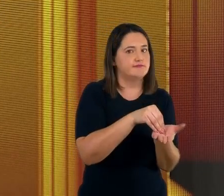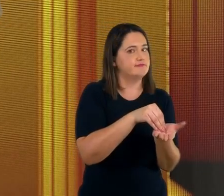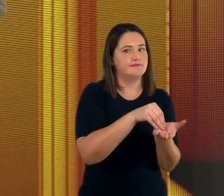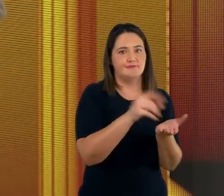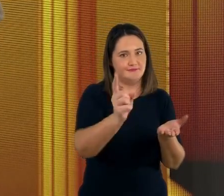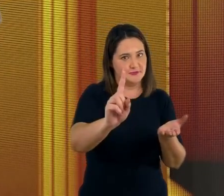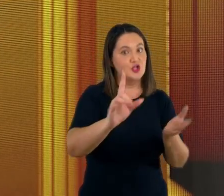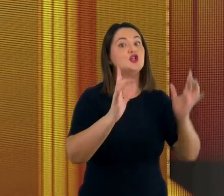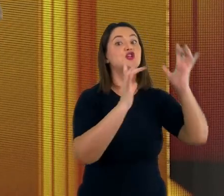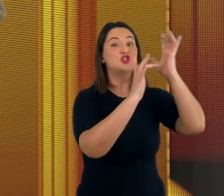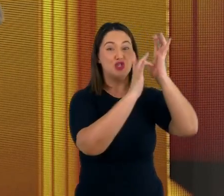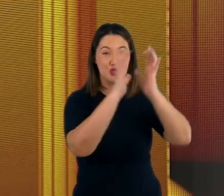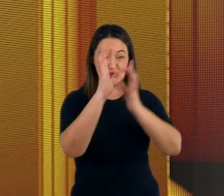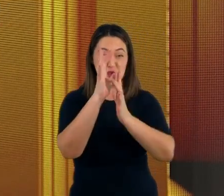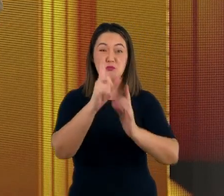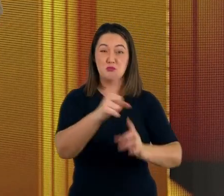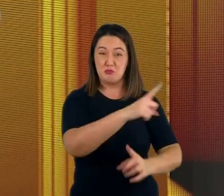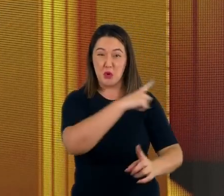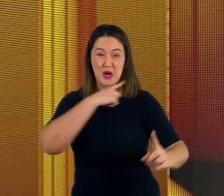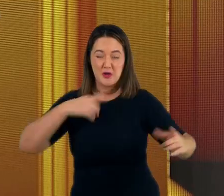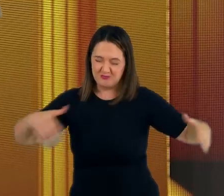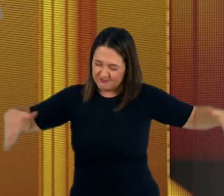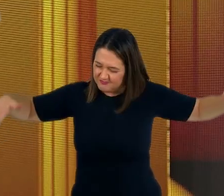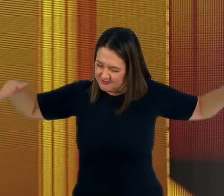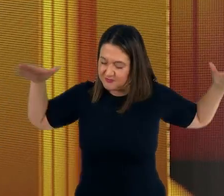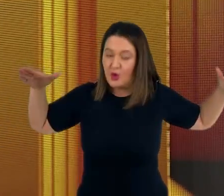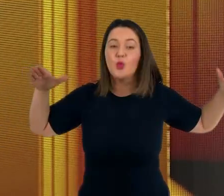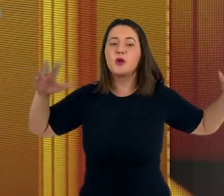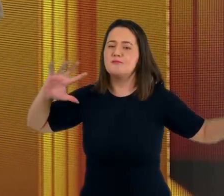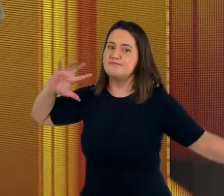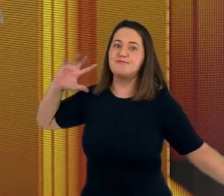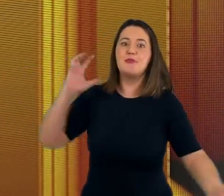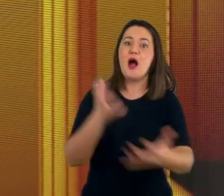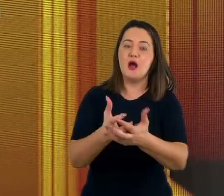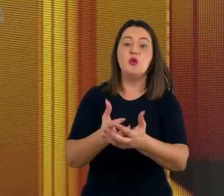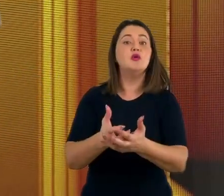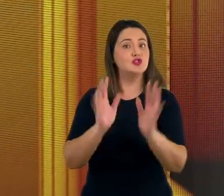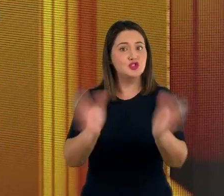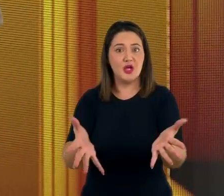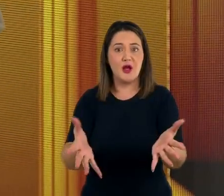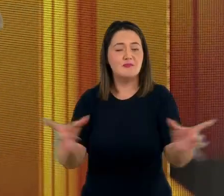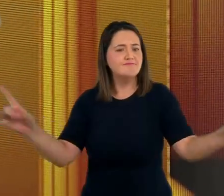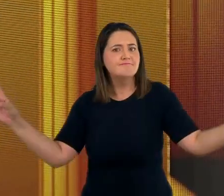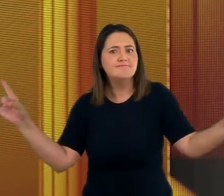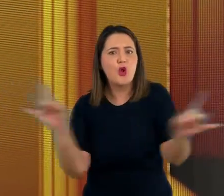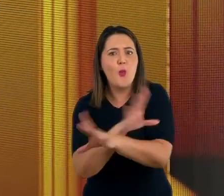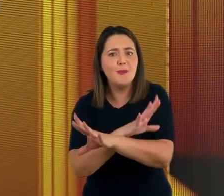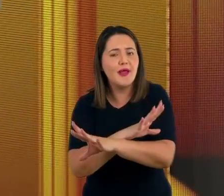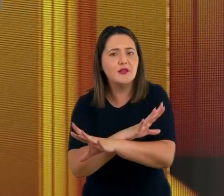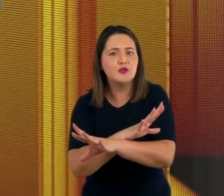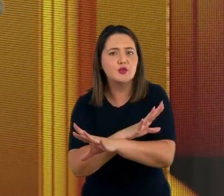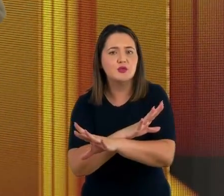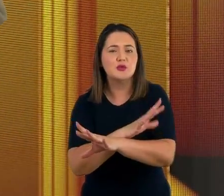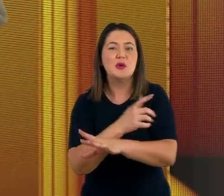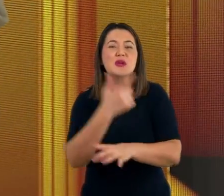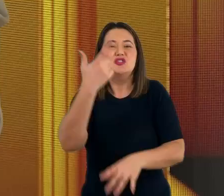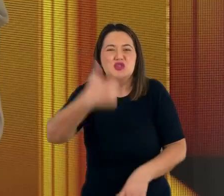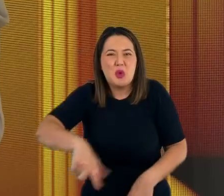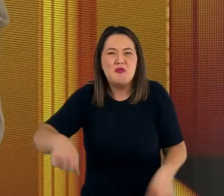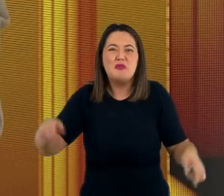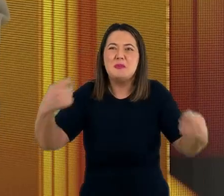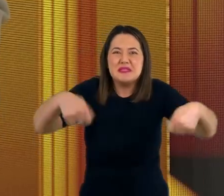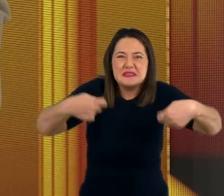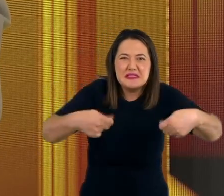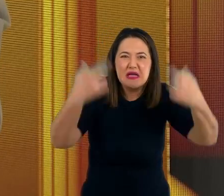Não. Na cruz, Jesus pagou o preço. Jesus pagou o preço da nossa redenção. Ele morreu em